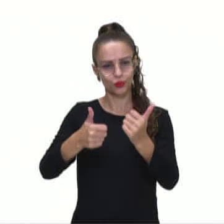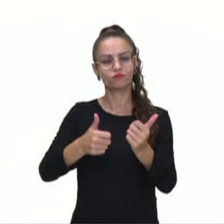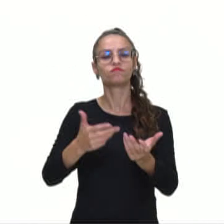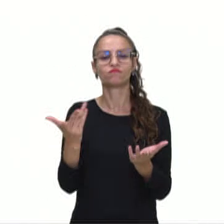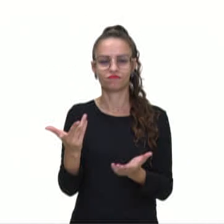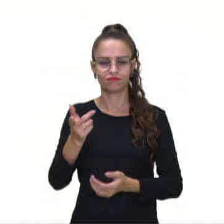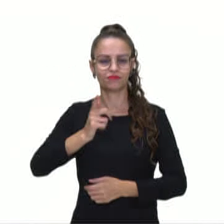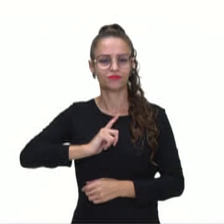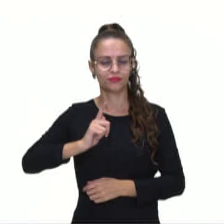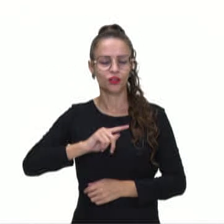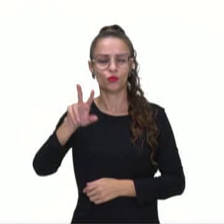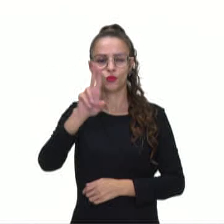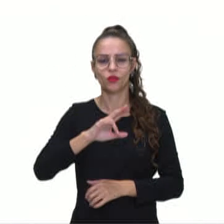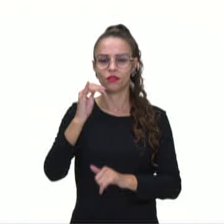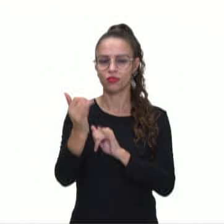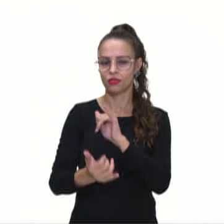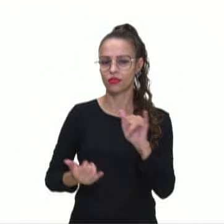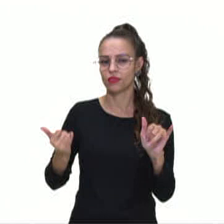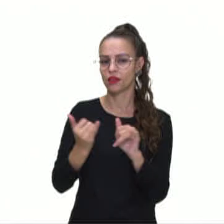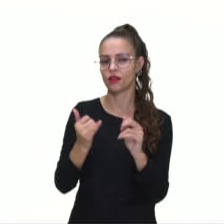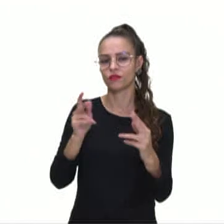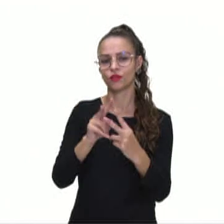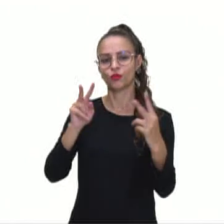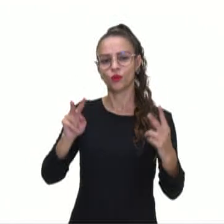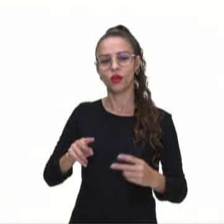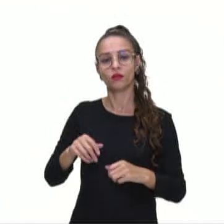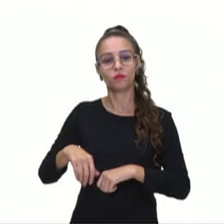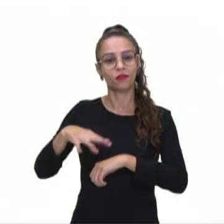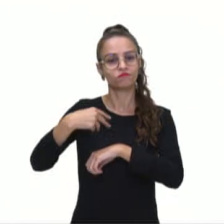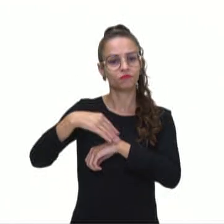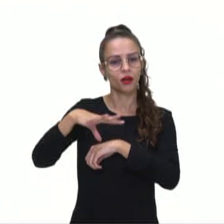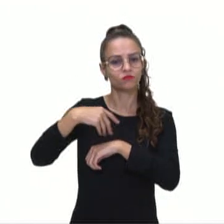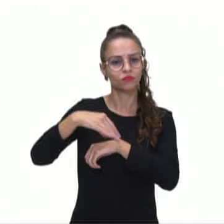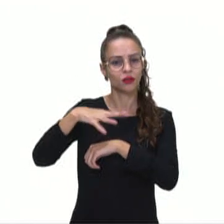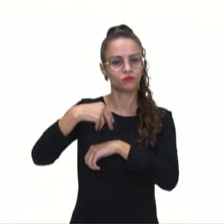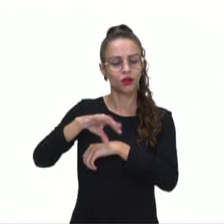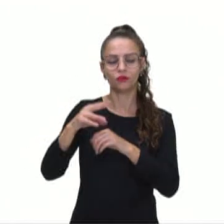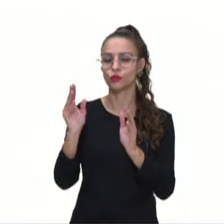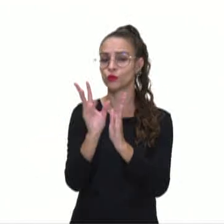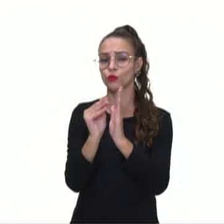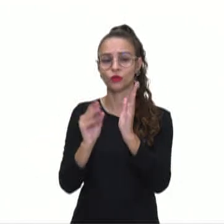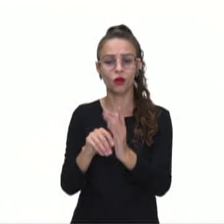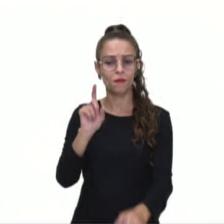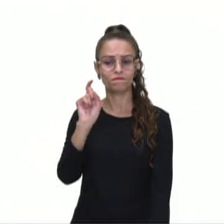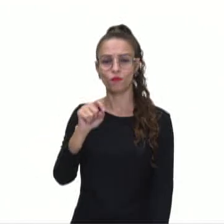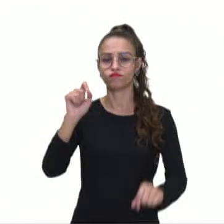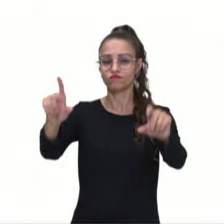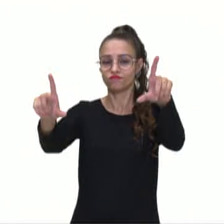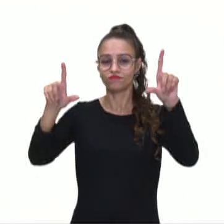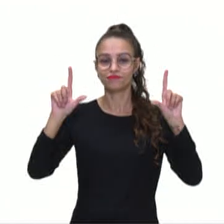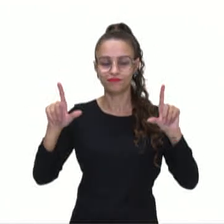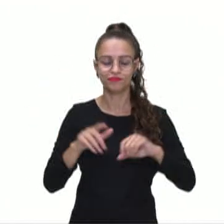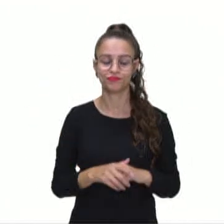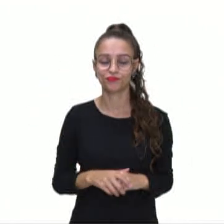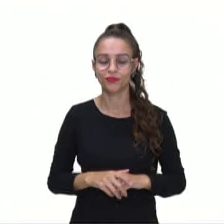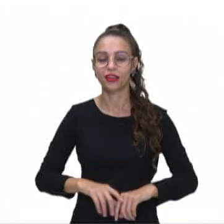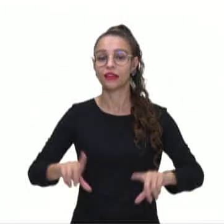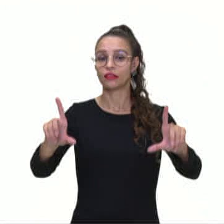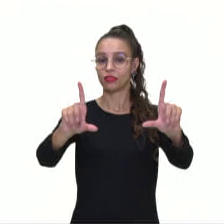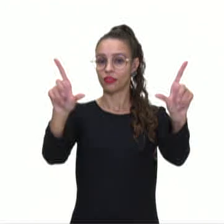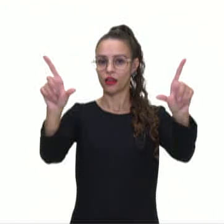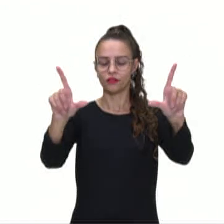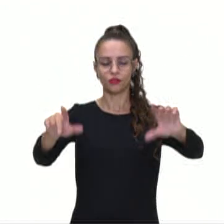de dispositivos sem fio para garantir conteúdo sempre a um clique de distância. A chegada da televisão de